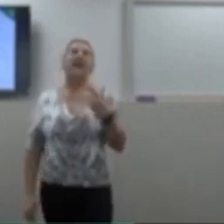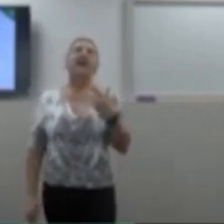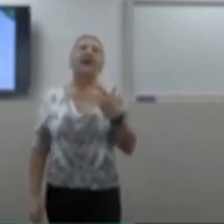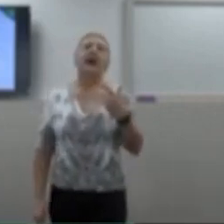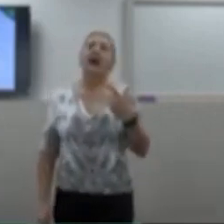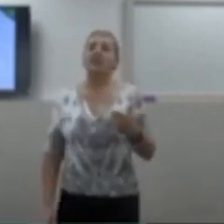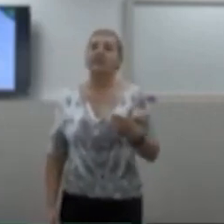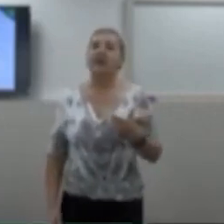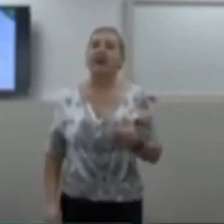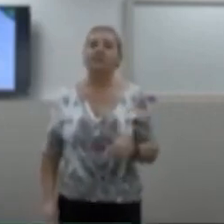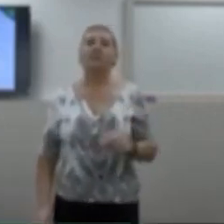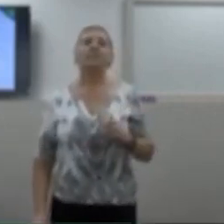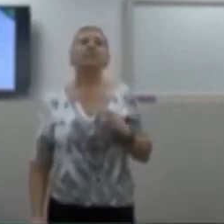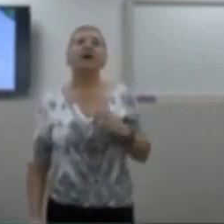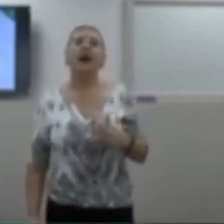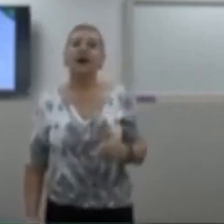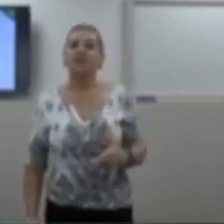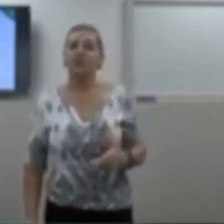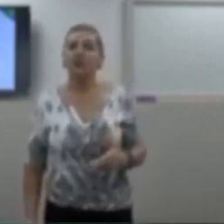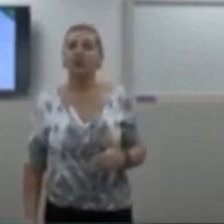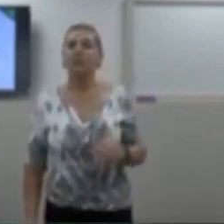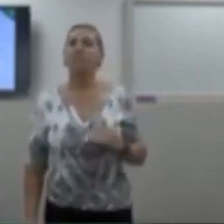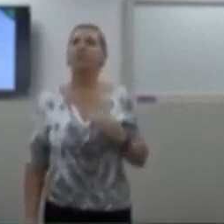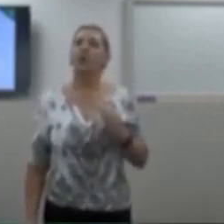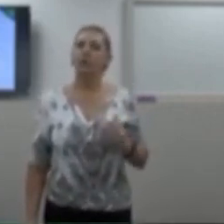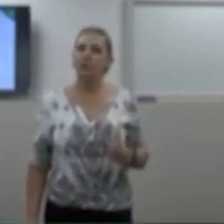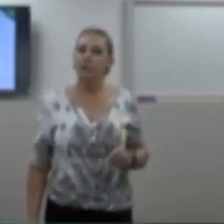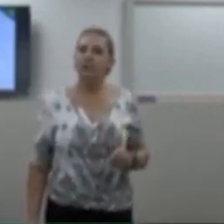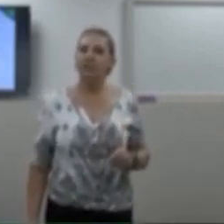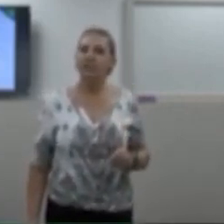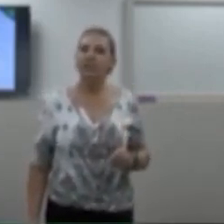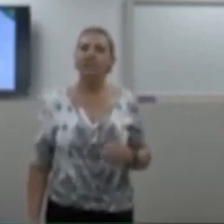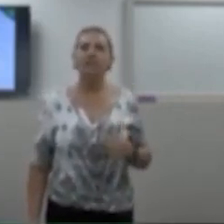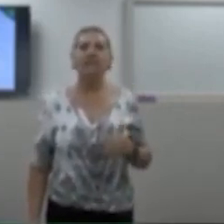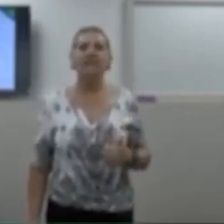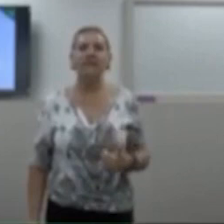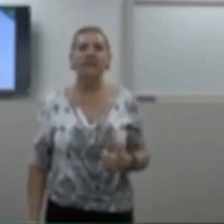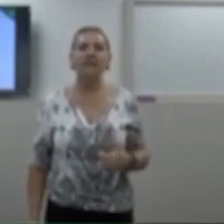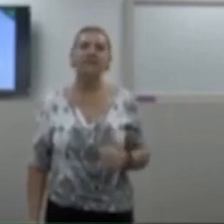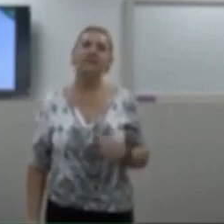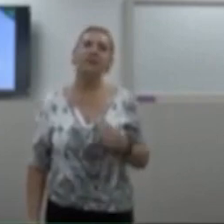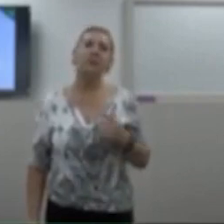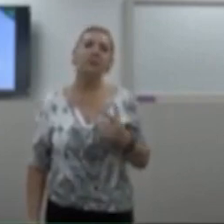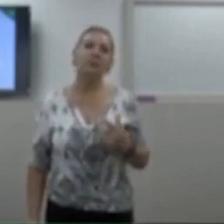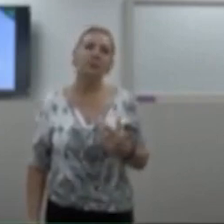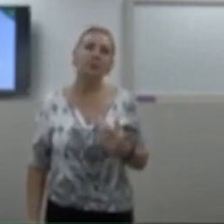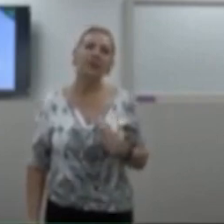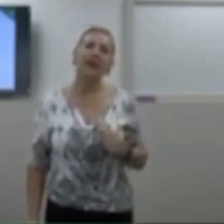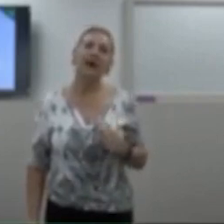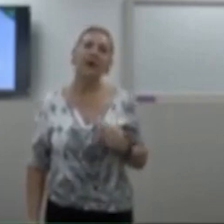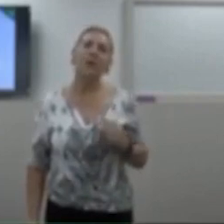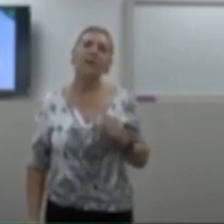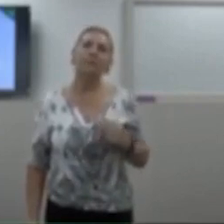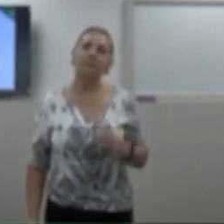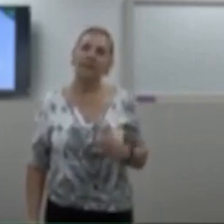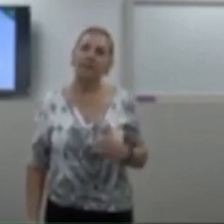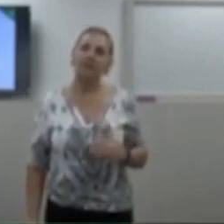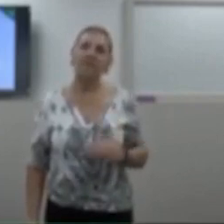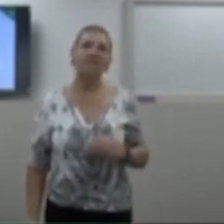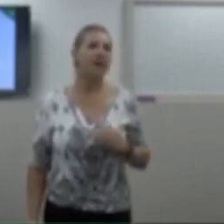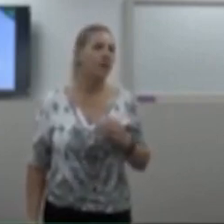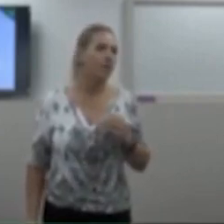adjetivo, advérbio, artigo, conjunção, interjeição,